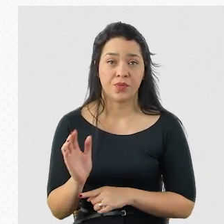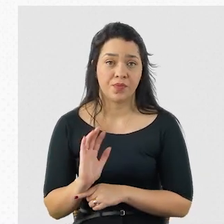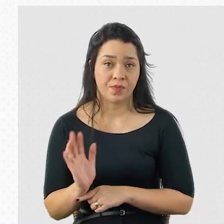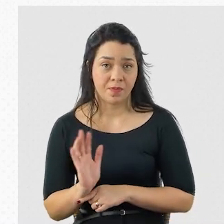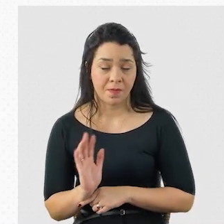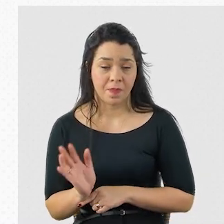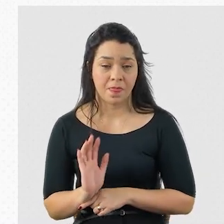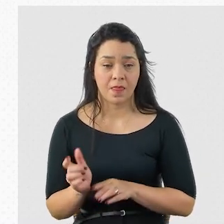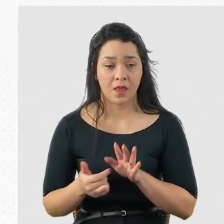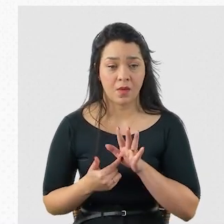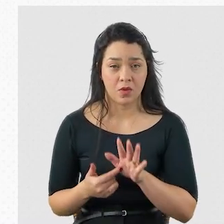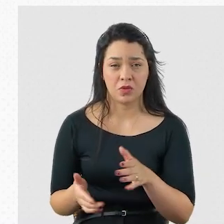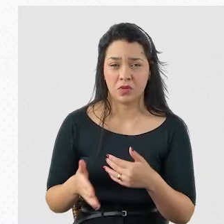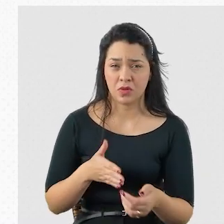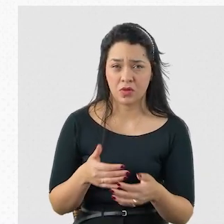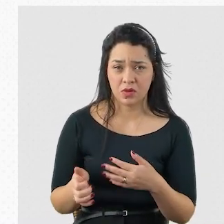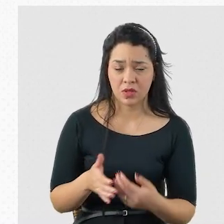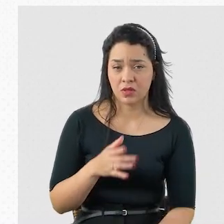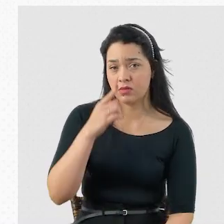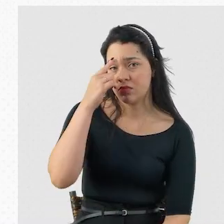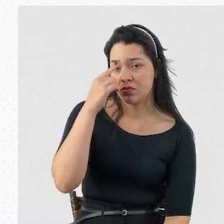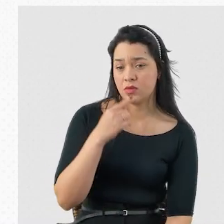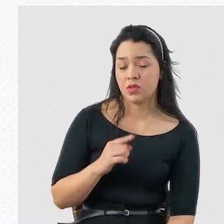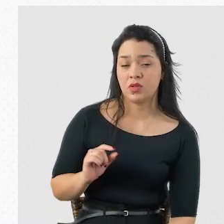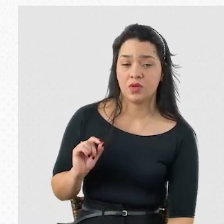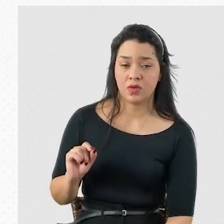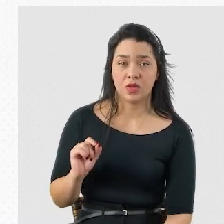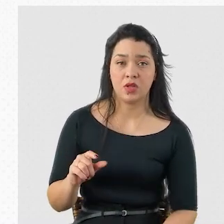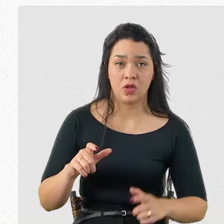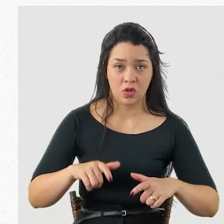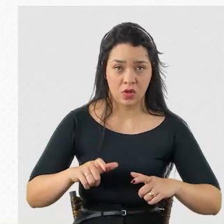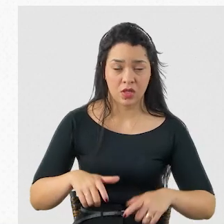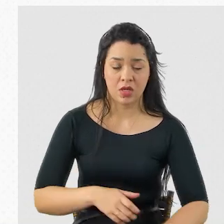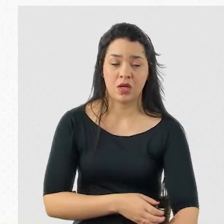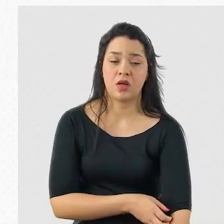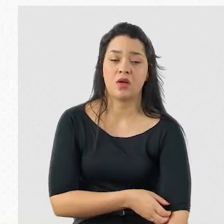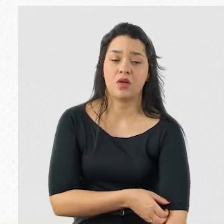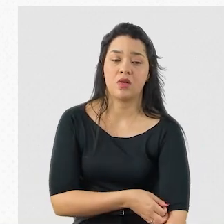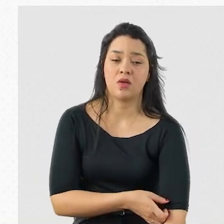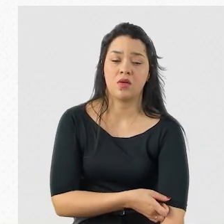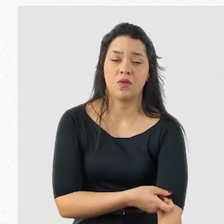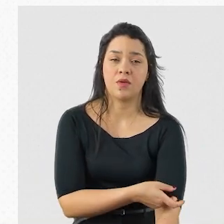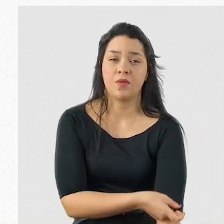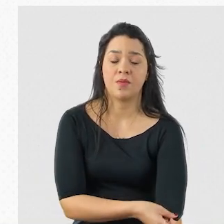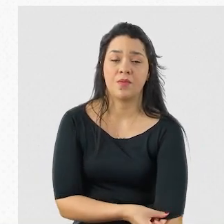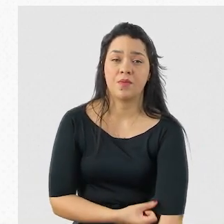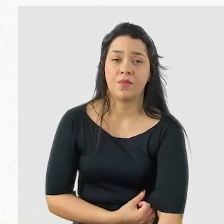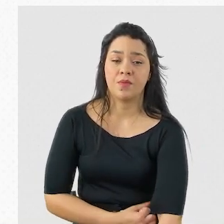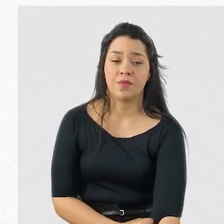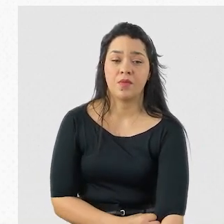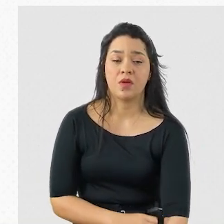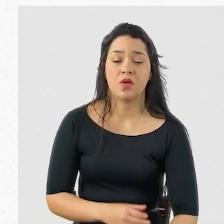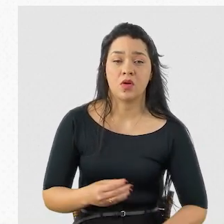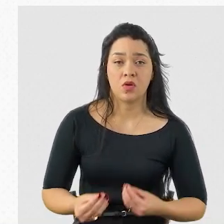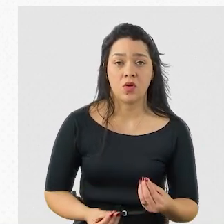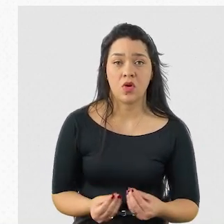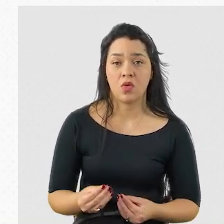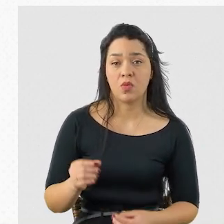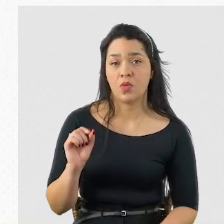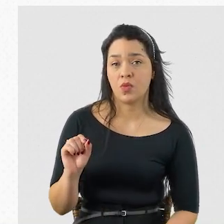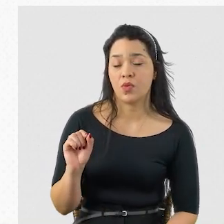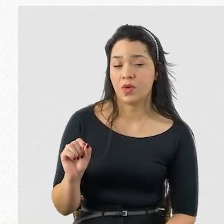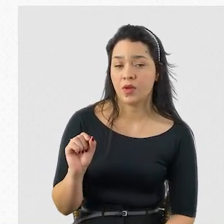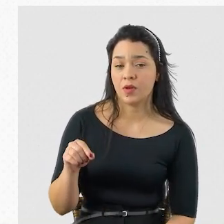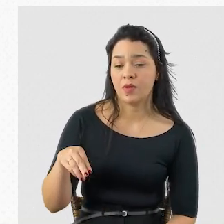mostra qualquer figura mexicana, qualquer local mexicano, há um filtro alaranjado, como se o México fosse um